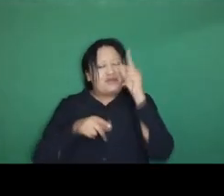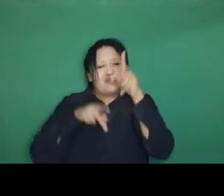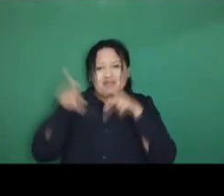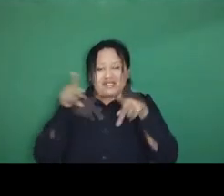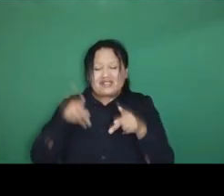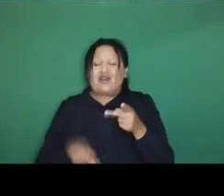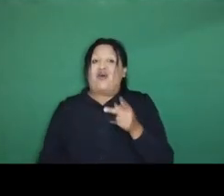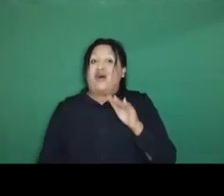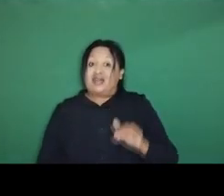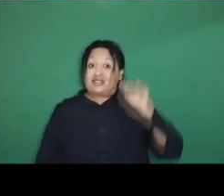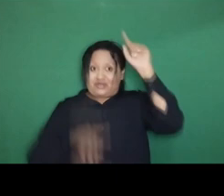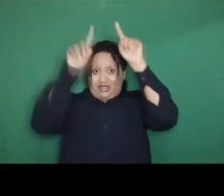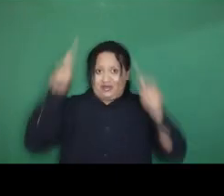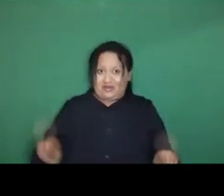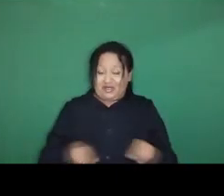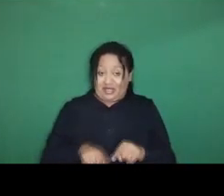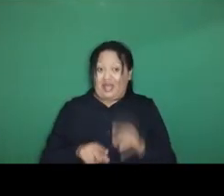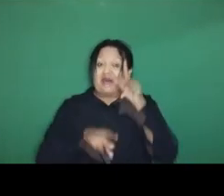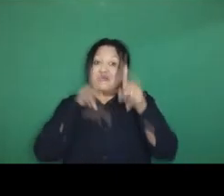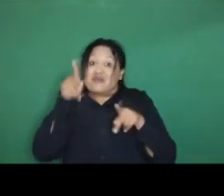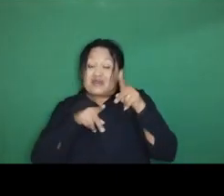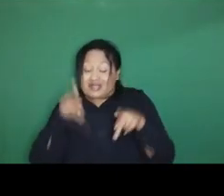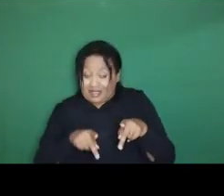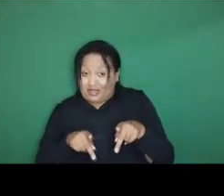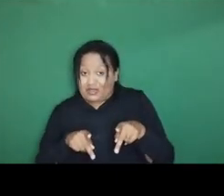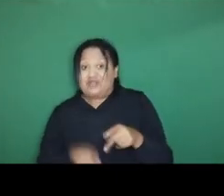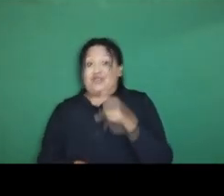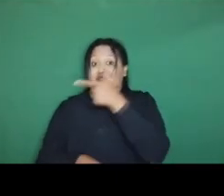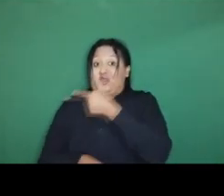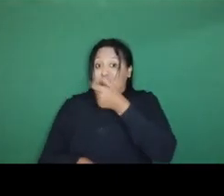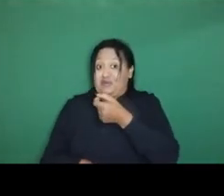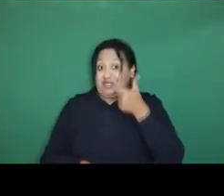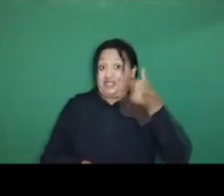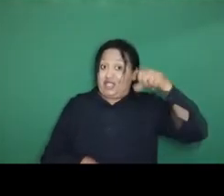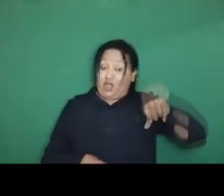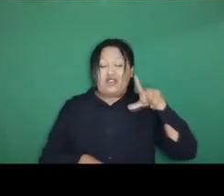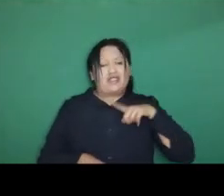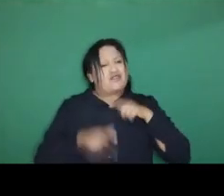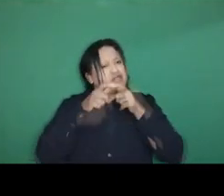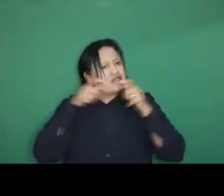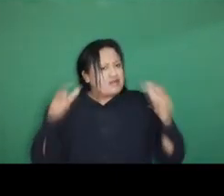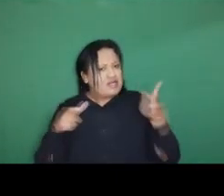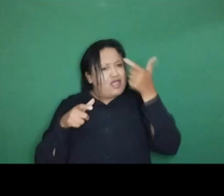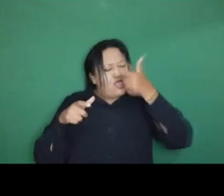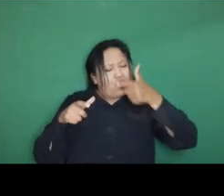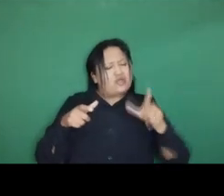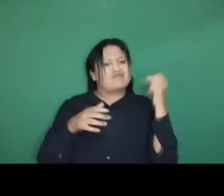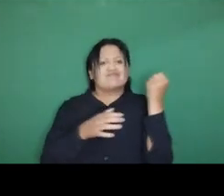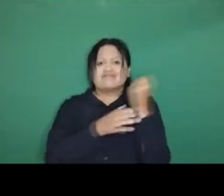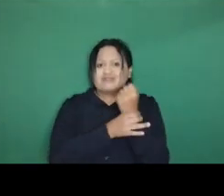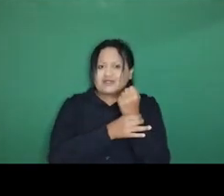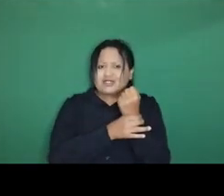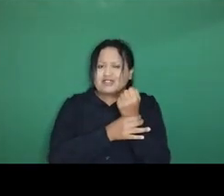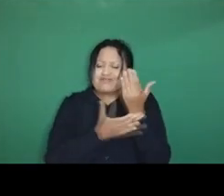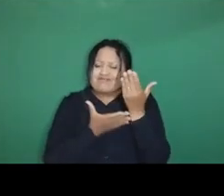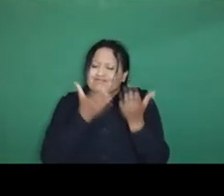classes etárias essa população em 2019 teve crescimento e em outras se Manteve ali com